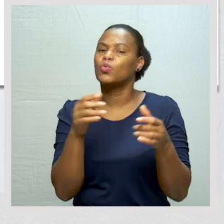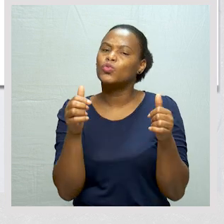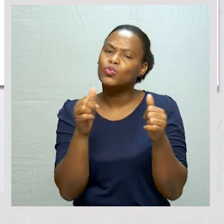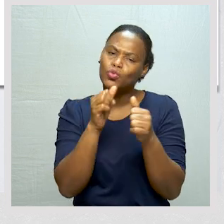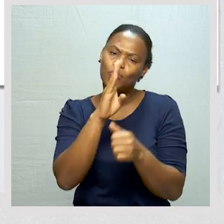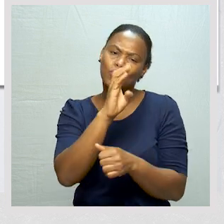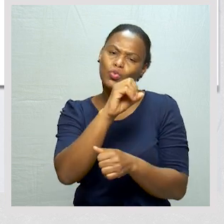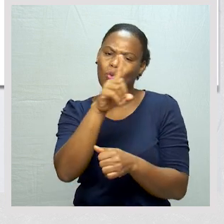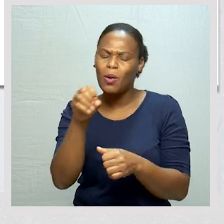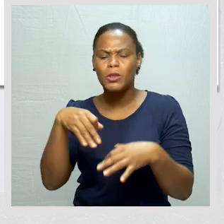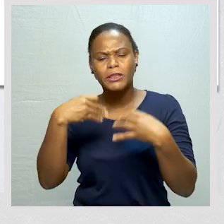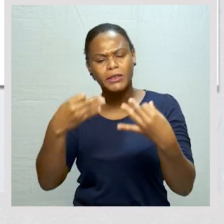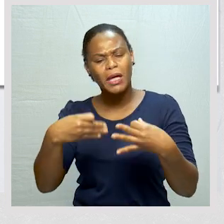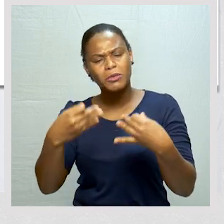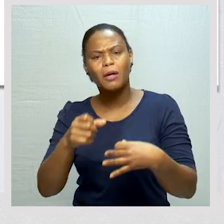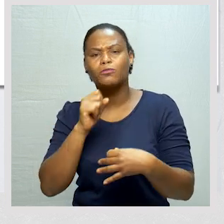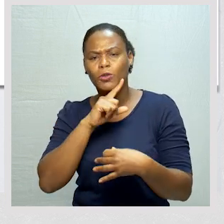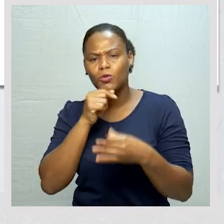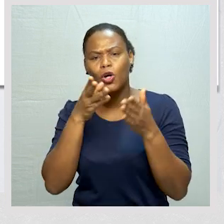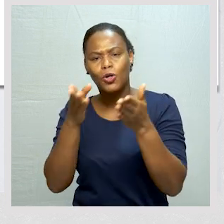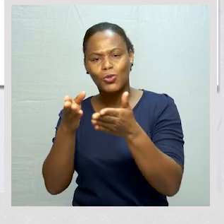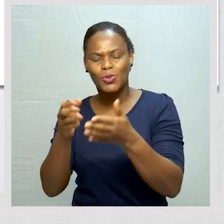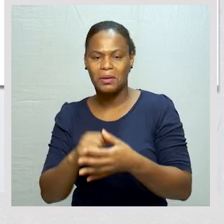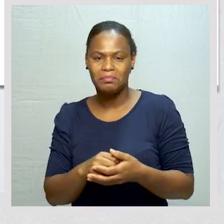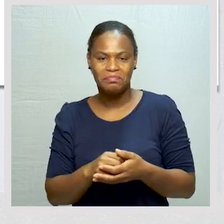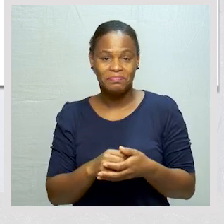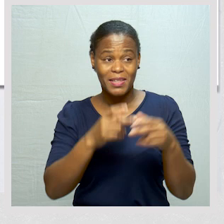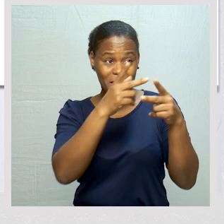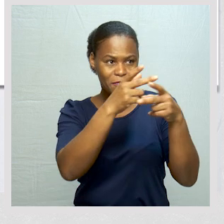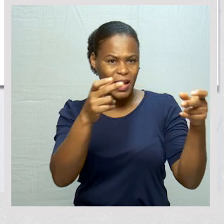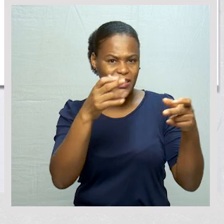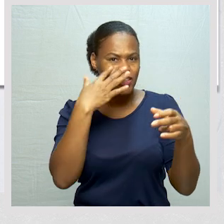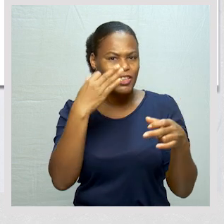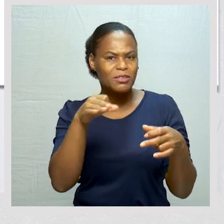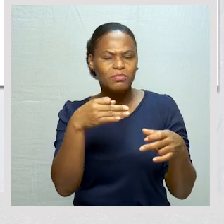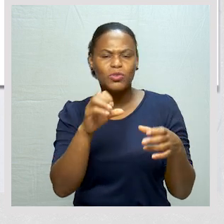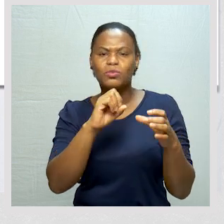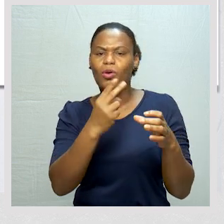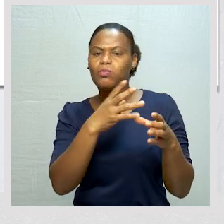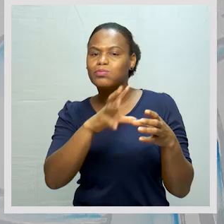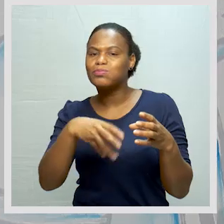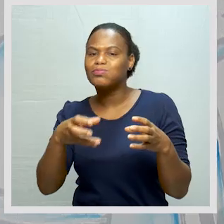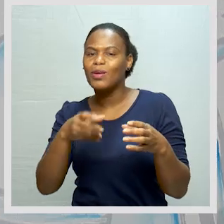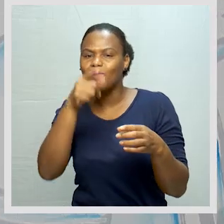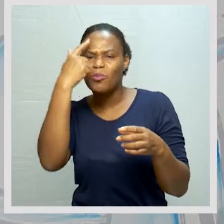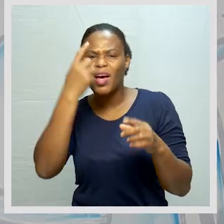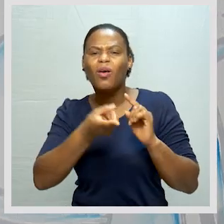está sempre disposto a ajudá-lo. Esta frase é simples ou é composta? O que é que acham?